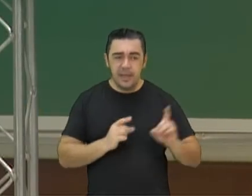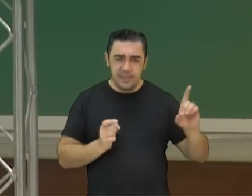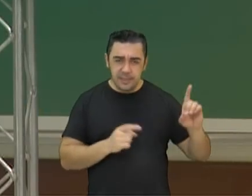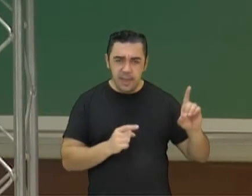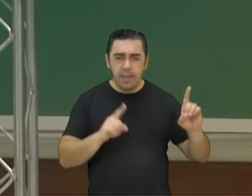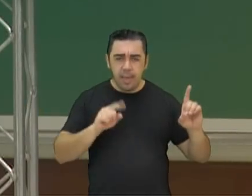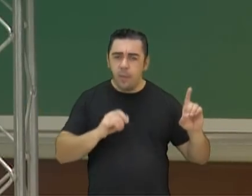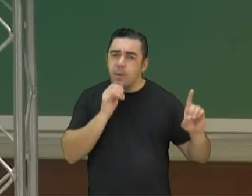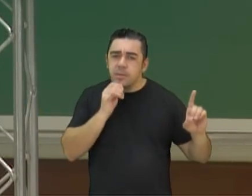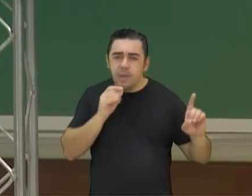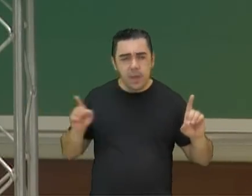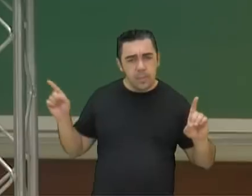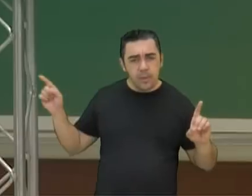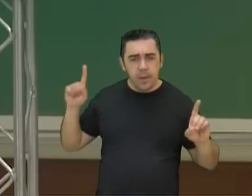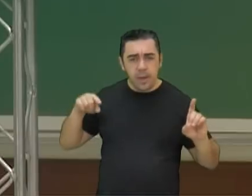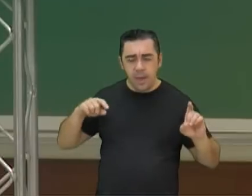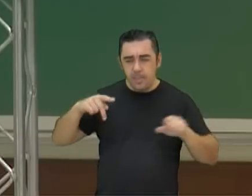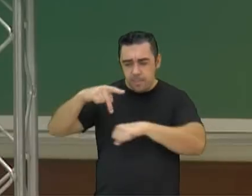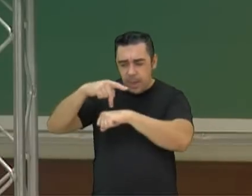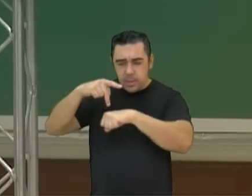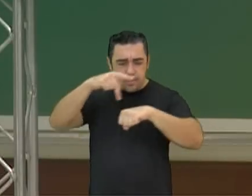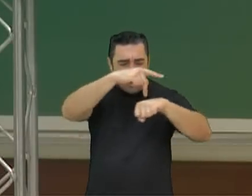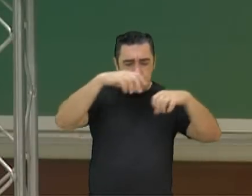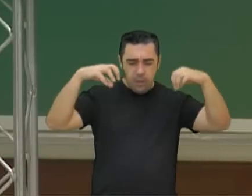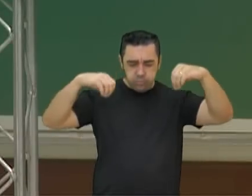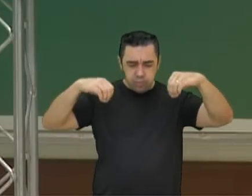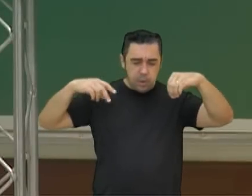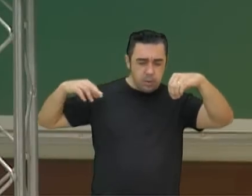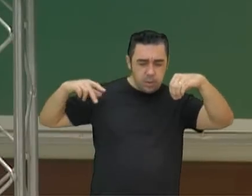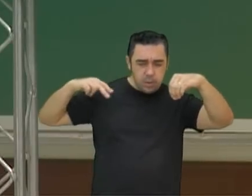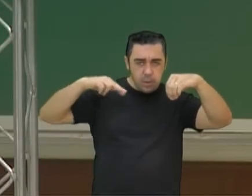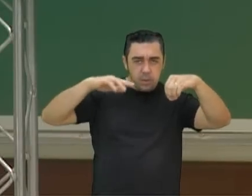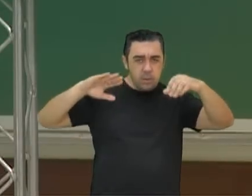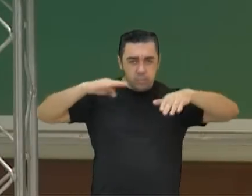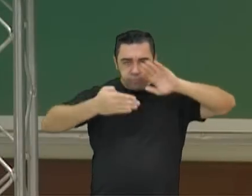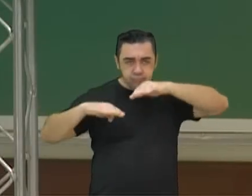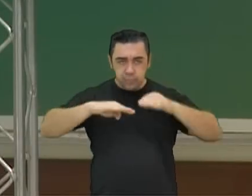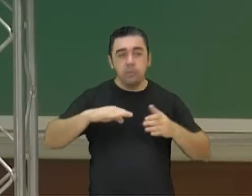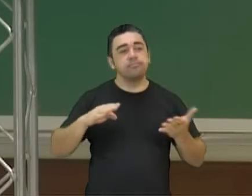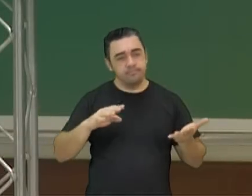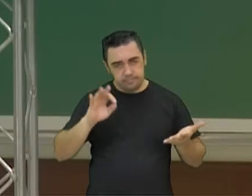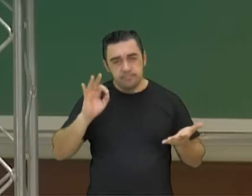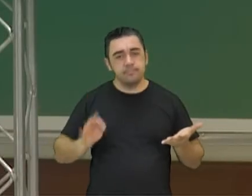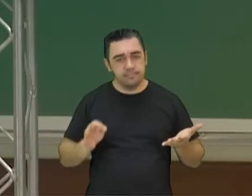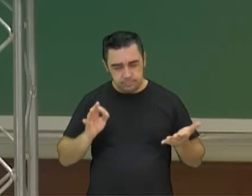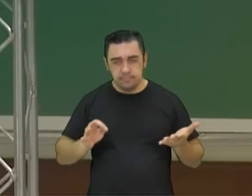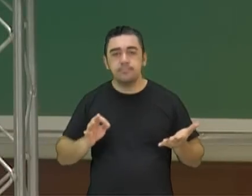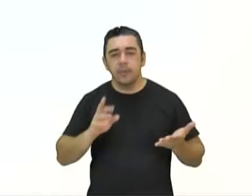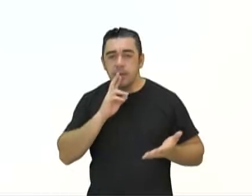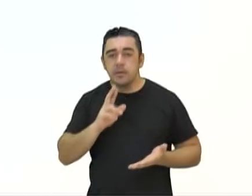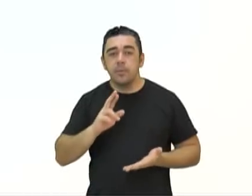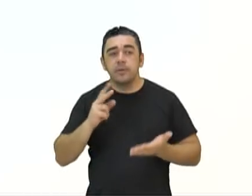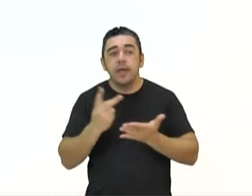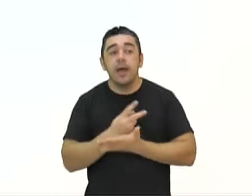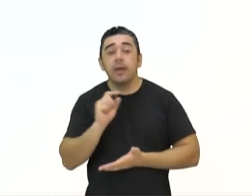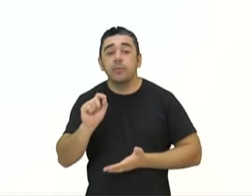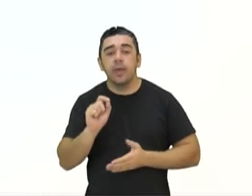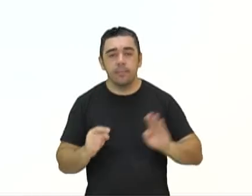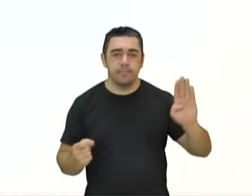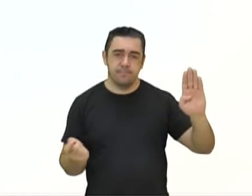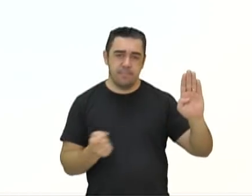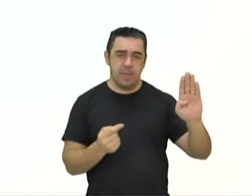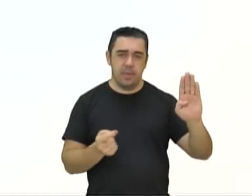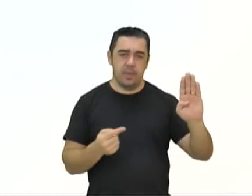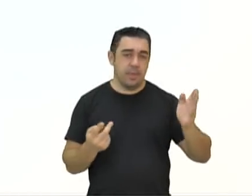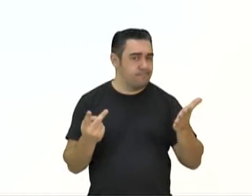exemplo da modalidade? Talvez um dos mais conhecidos. Então, ficamos com a resposta da letra